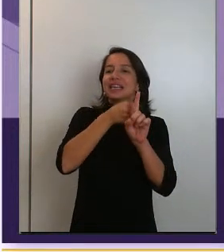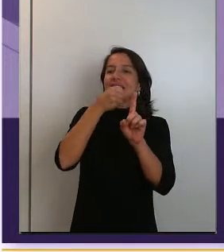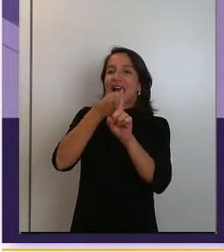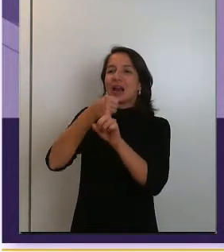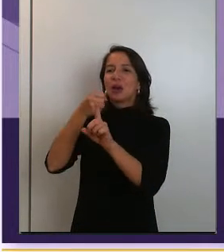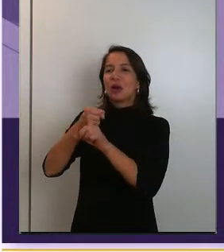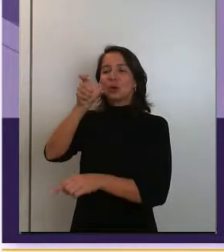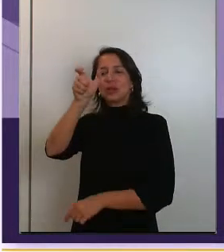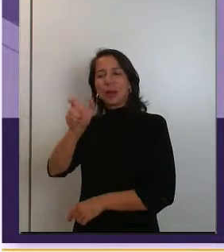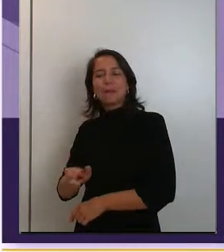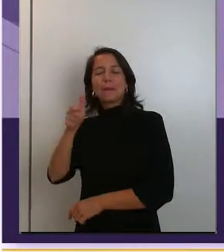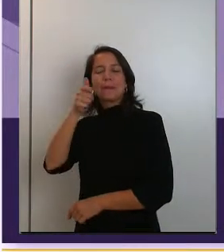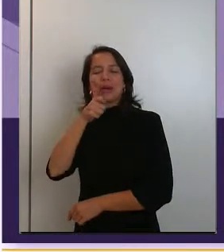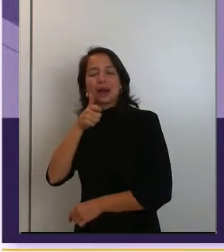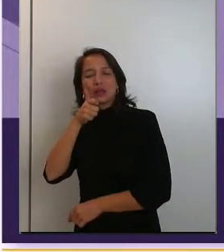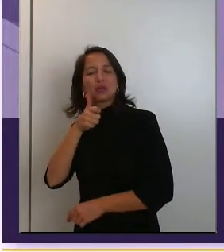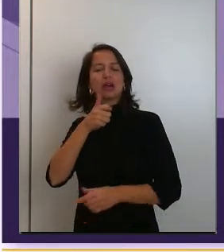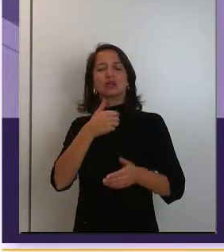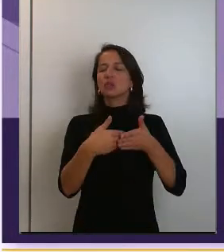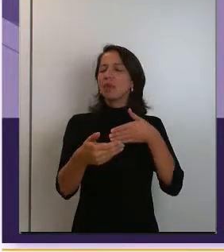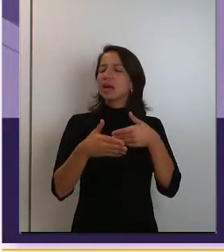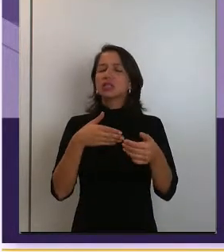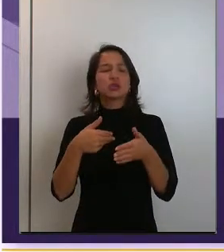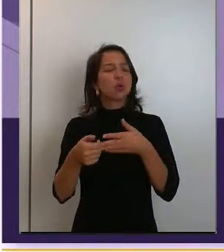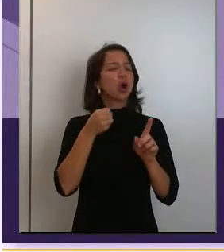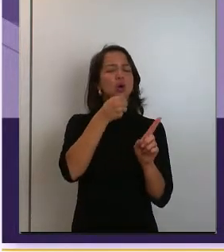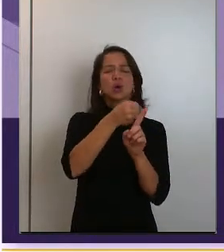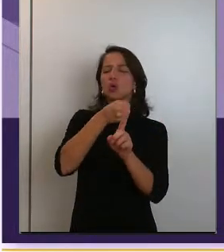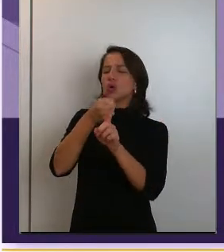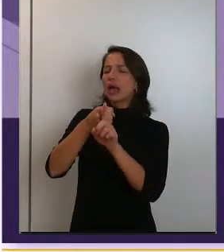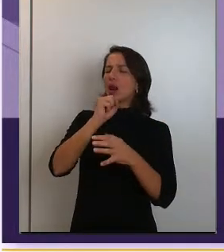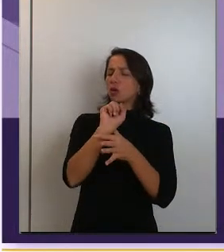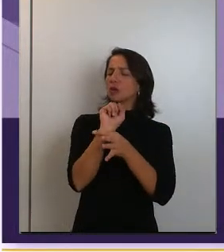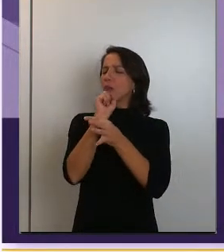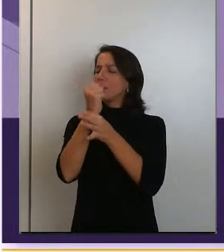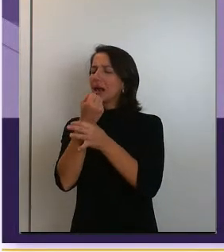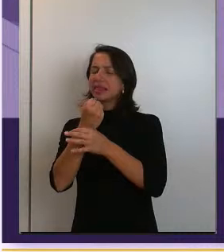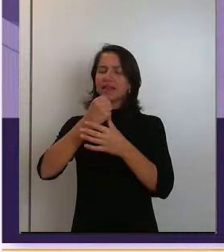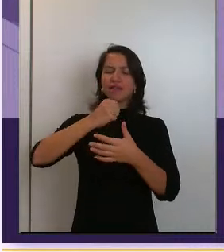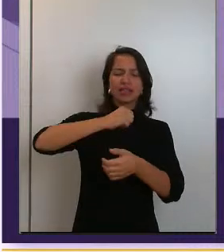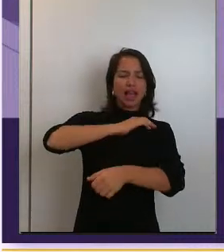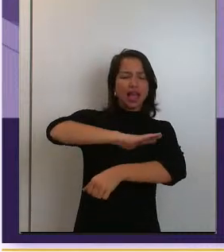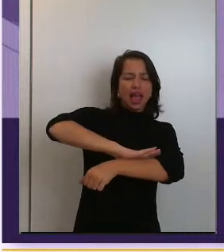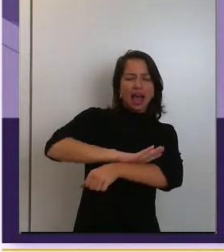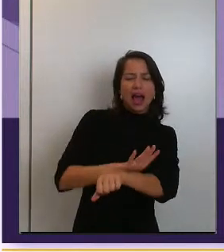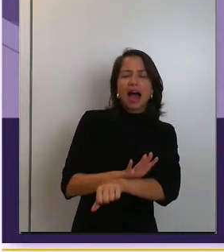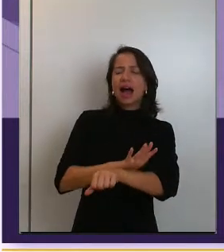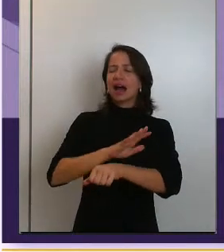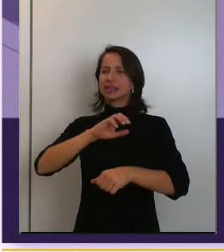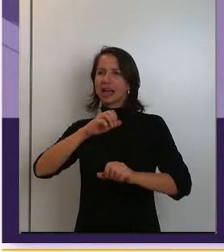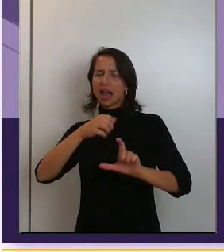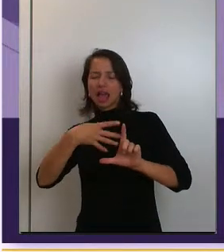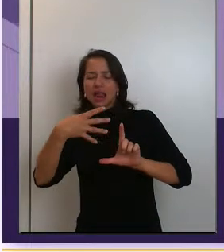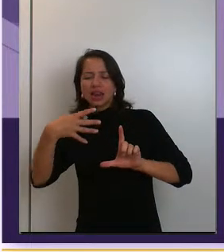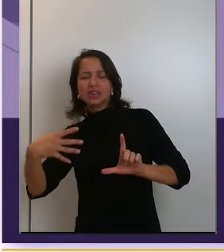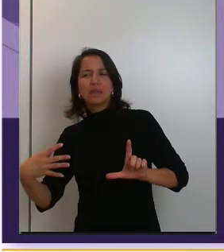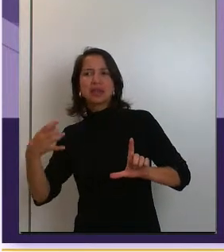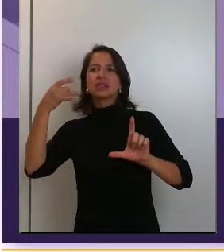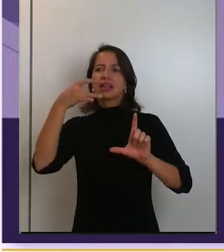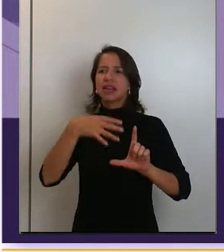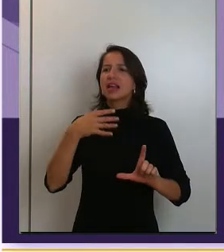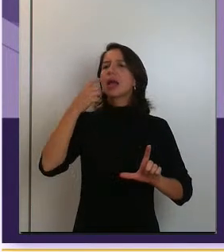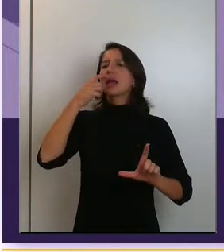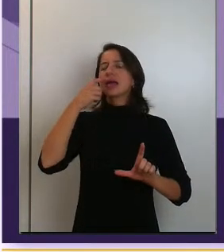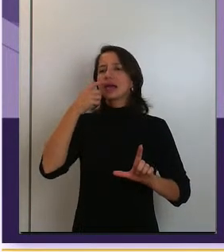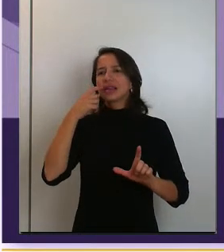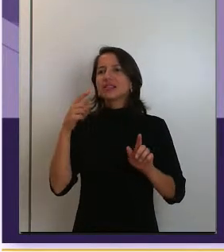tinha respeito à questão racial, que tinha respeito à questão da comunidade LGBTQI+, e que eu acho que pode servir, que serve